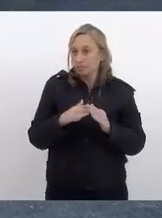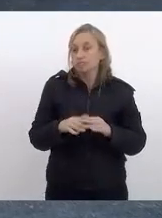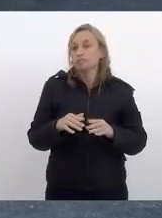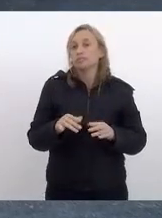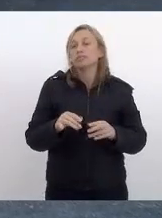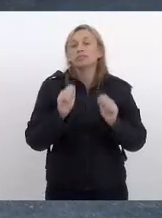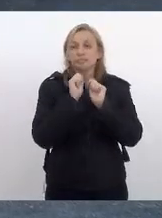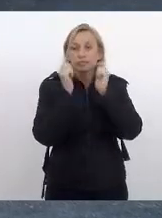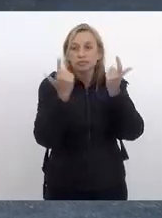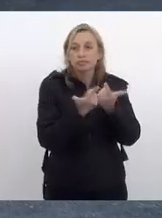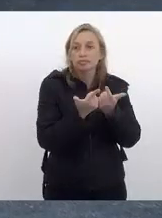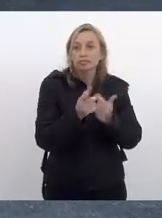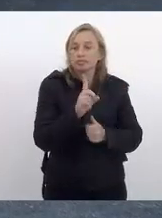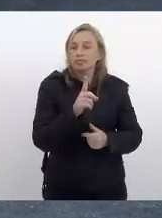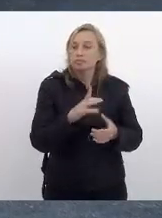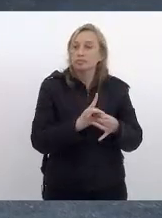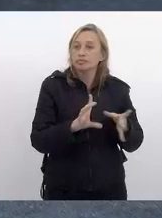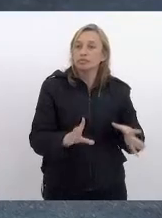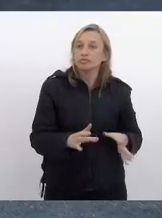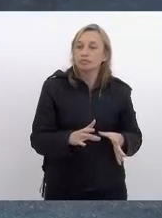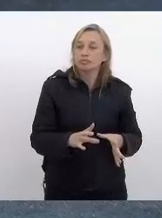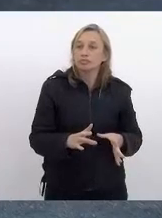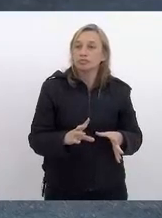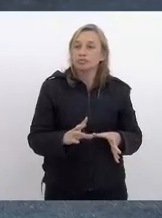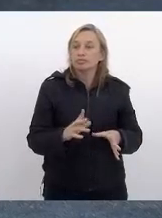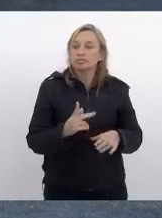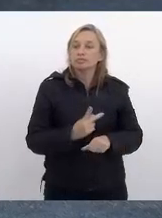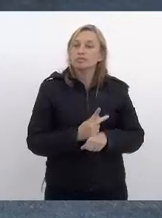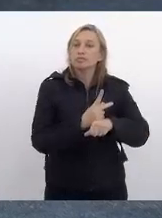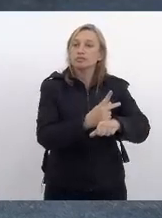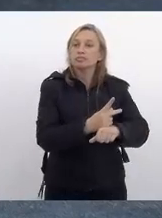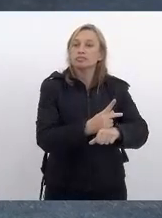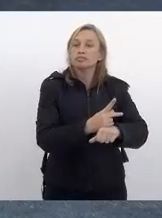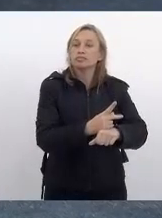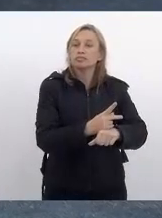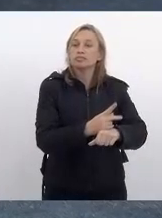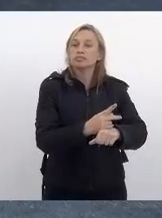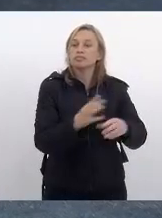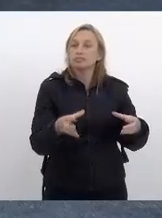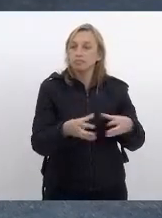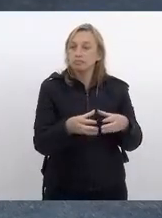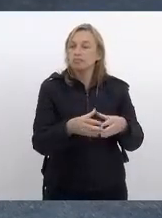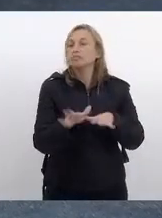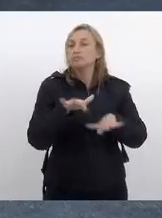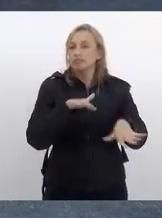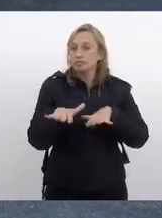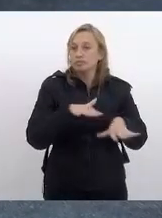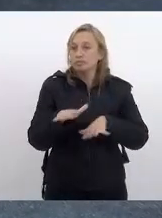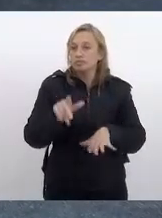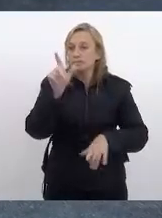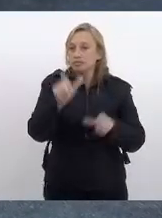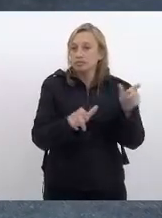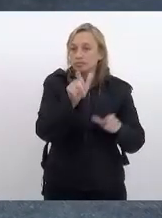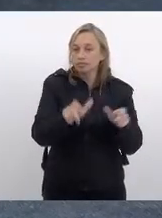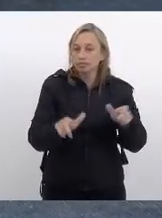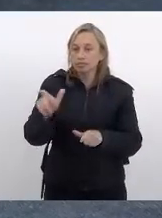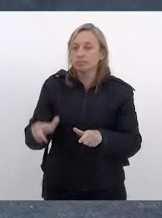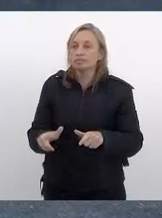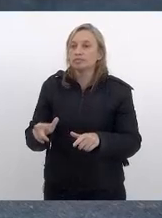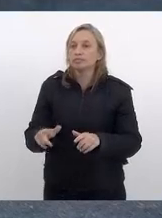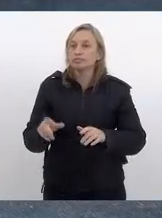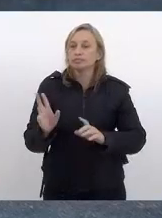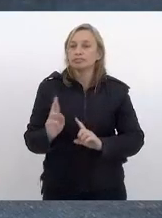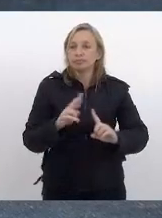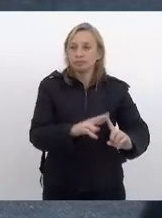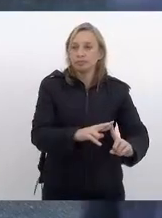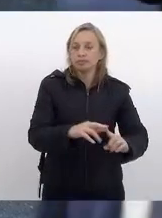para que a Assembleia Legislativa não tem chance de distinguir de homenagear coletivo de movimentos pessoas e instituições que se